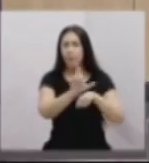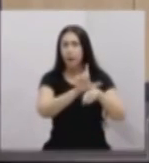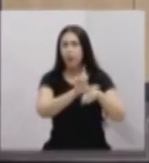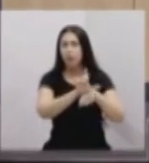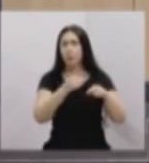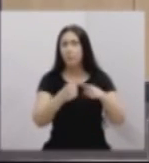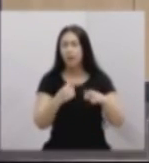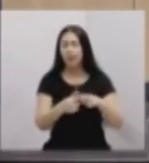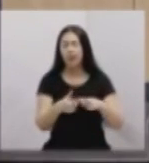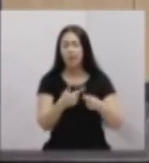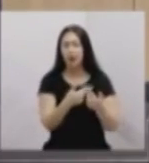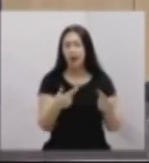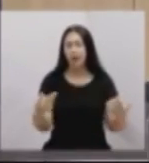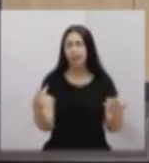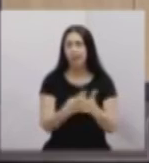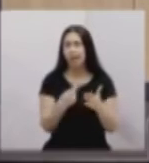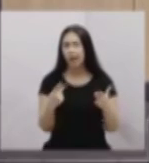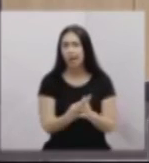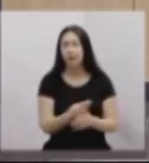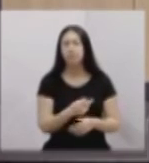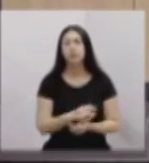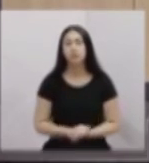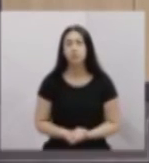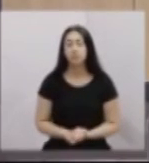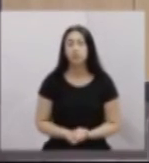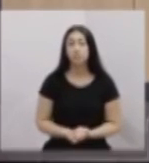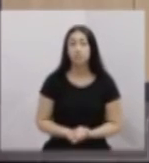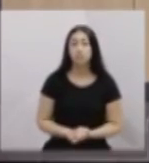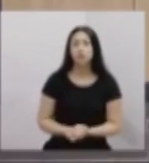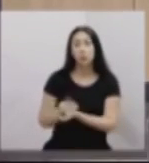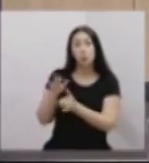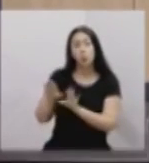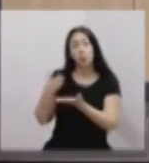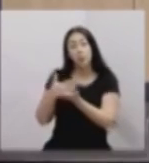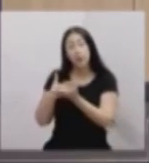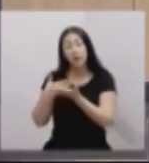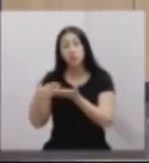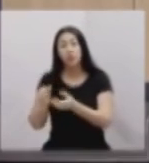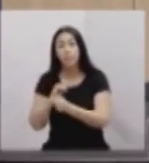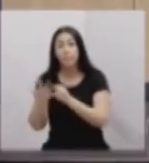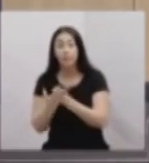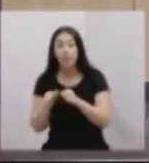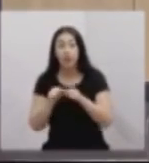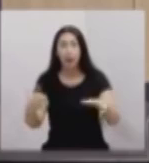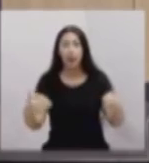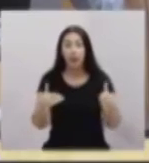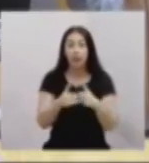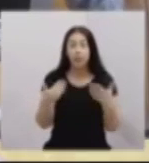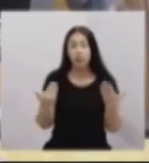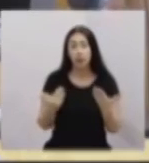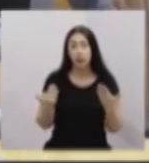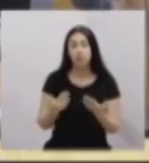possíveis irregularidades no seu funcionamento desde o início da pandemia de coronavírus, sendo o comércio de